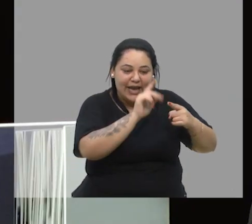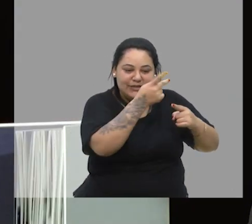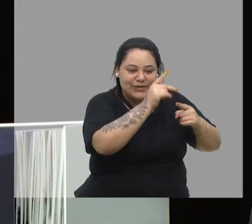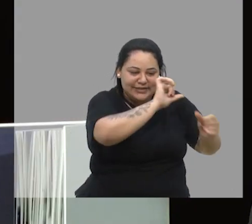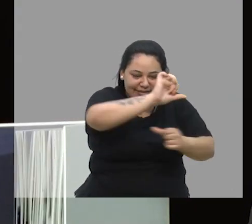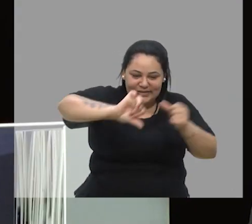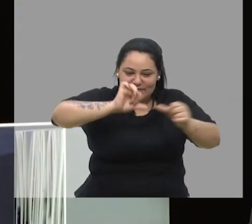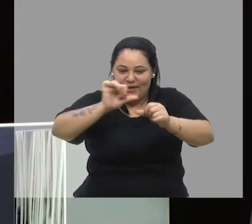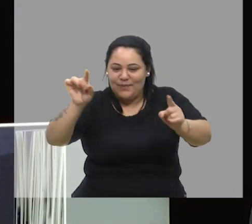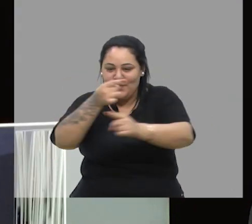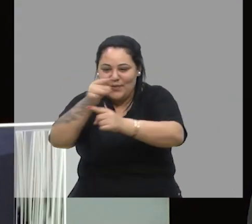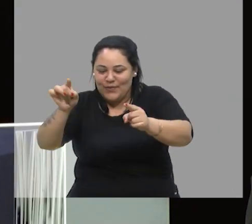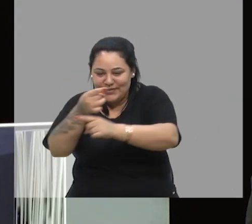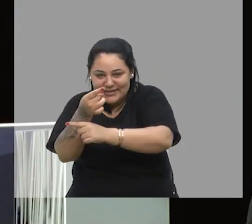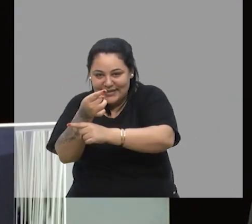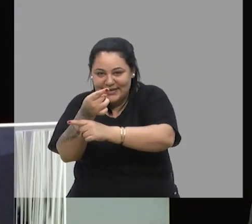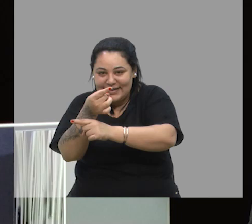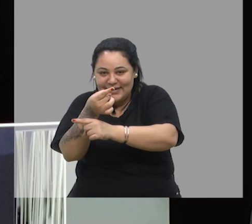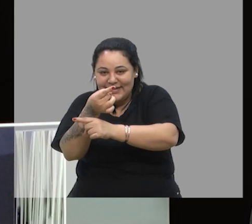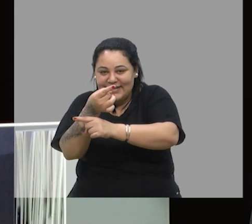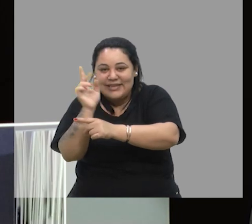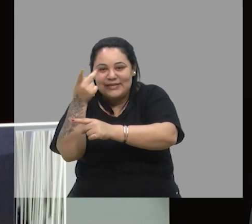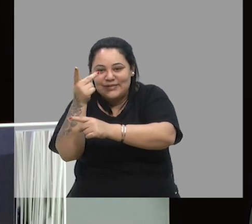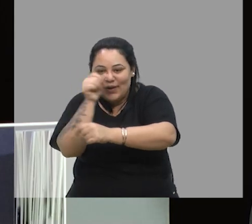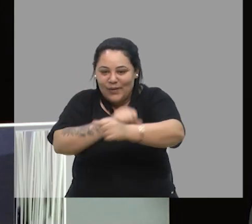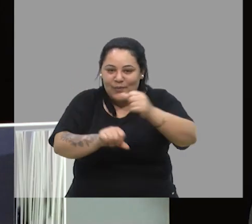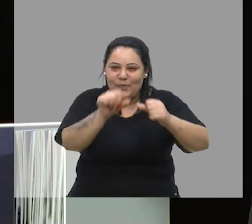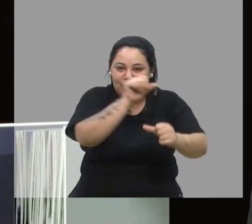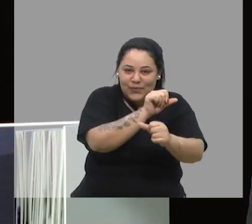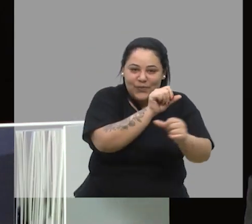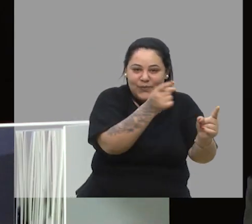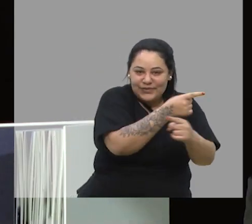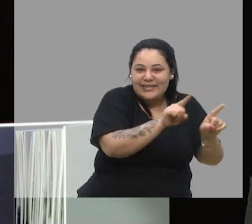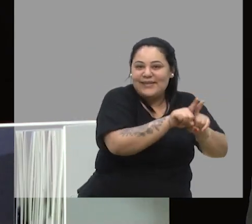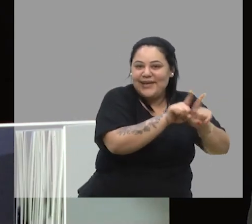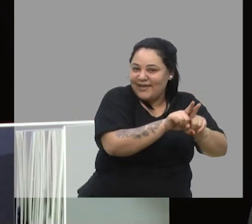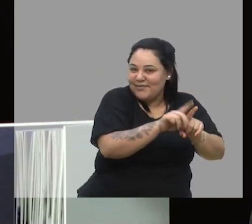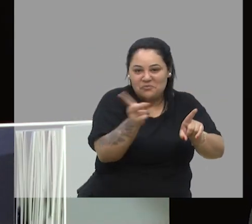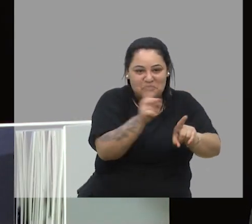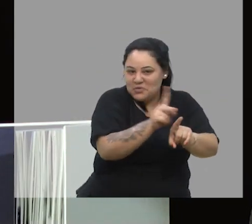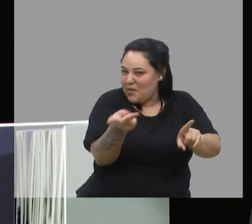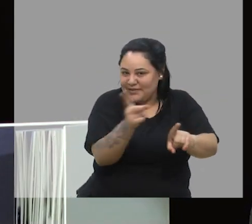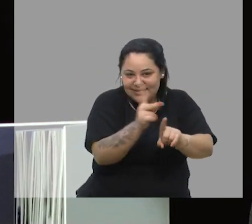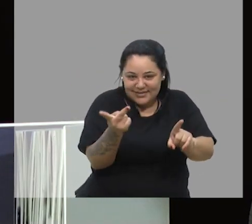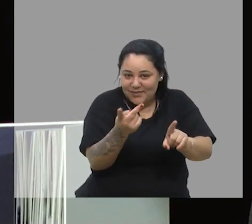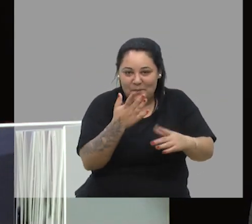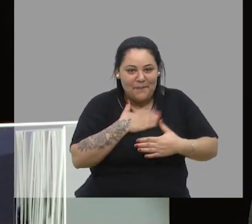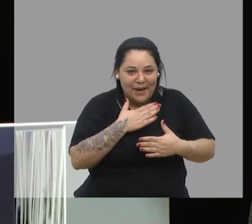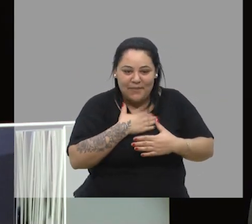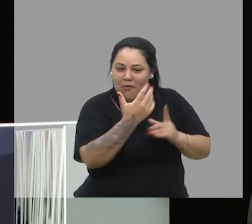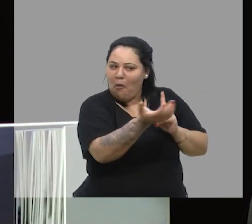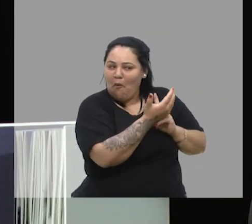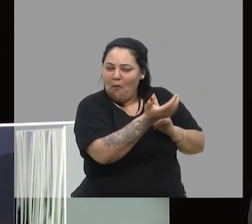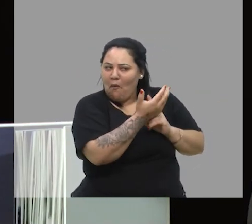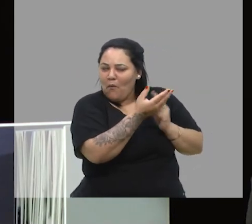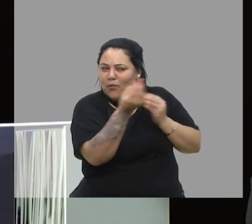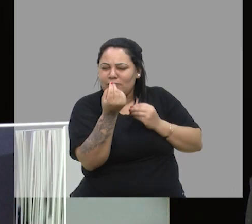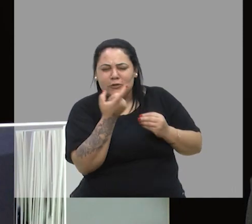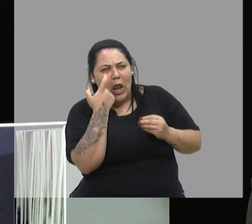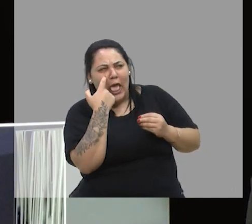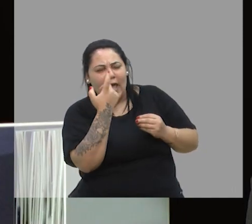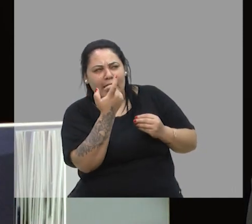tenho essa facilidade, né? Para mim, as histórias normalmente viram música e vice-versa. Então, para mim, foi